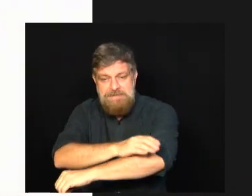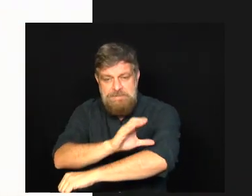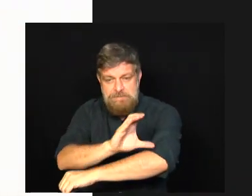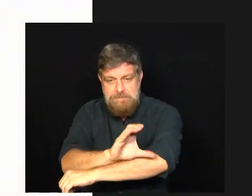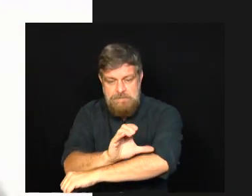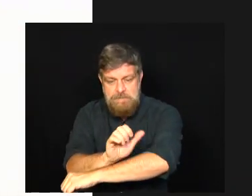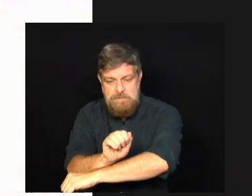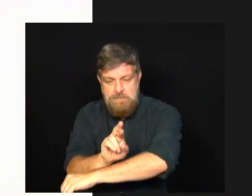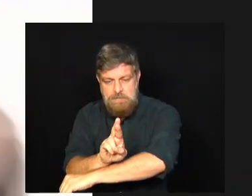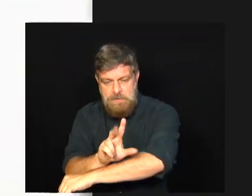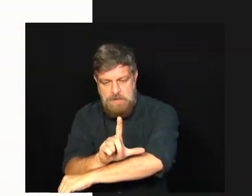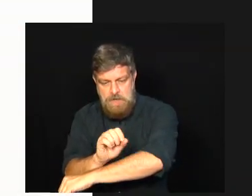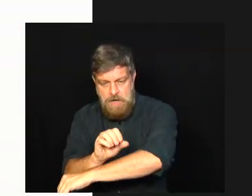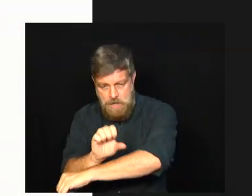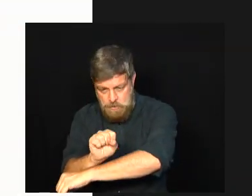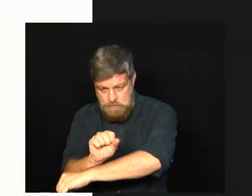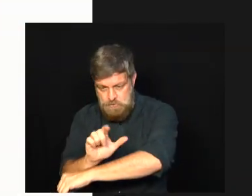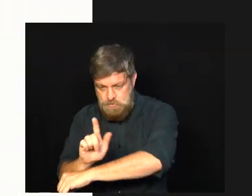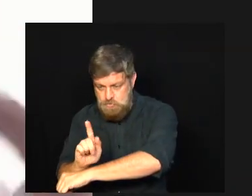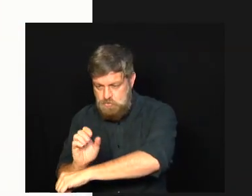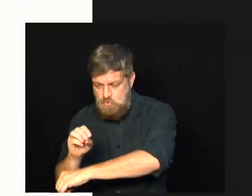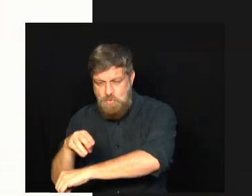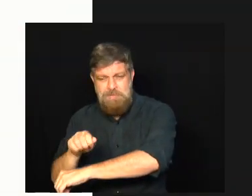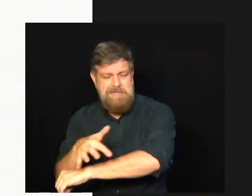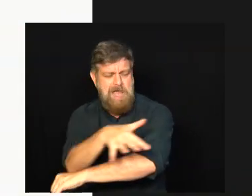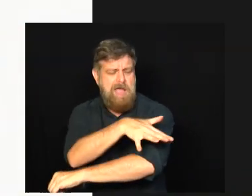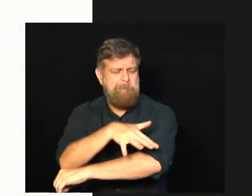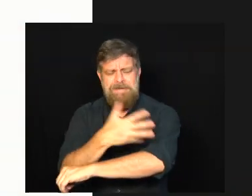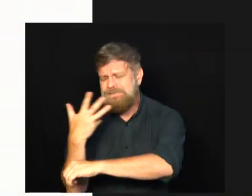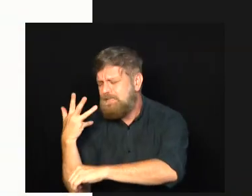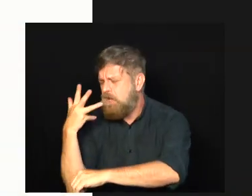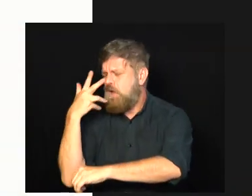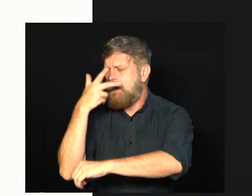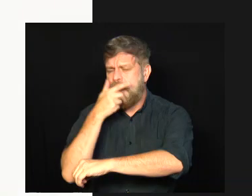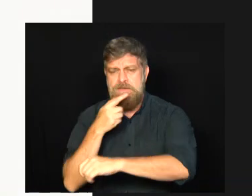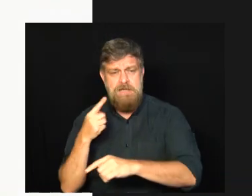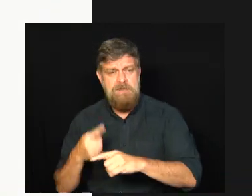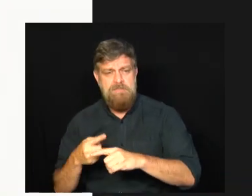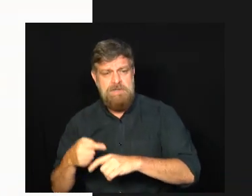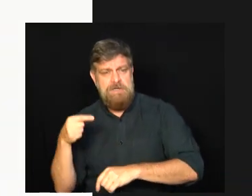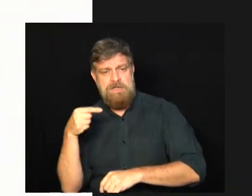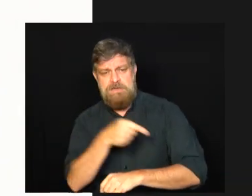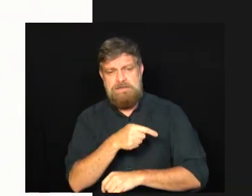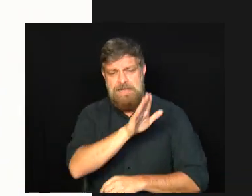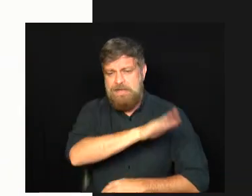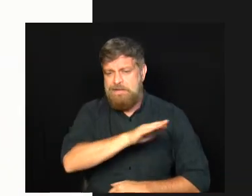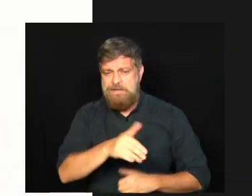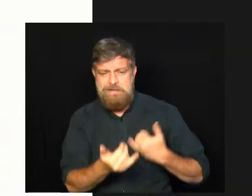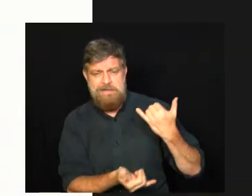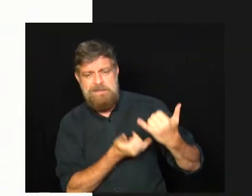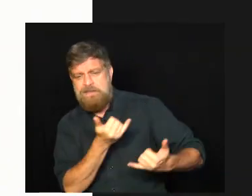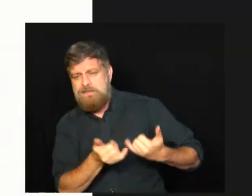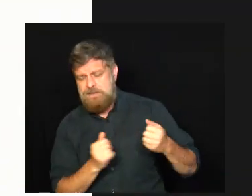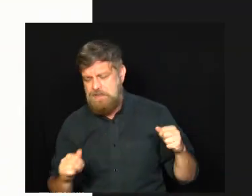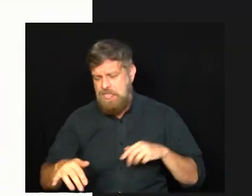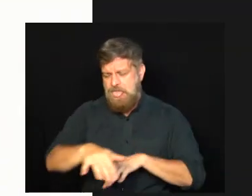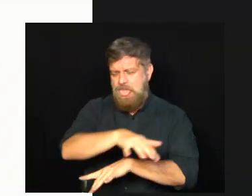Gomes, eu disse, aquela praça é tão linda, é tão bonita, podia estar cheia de crianças